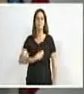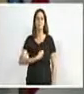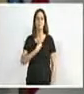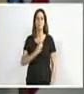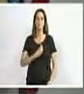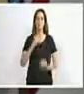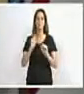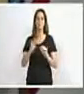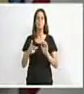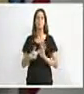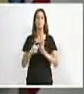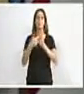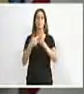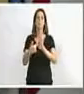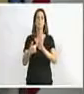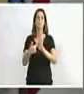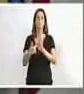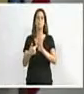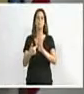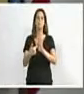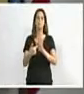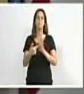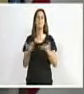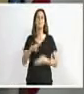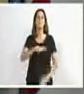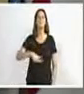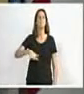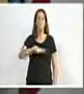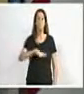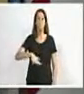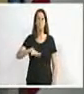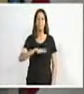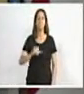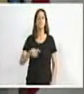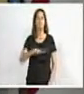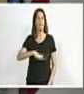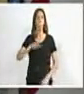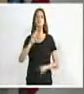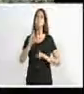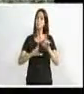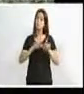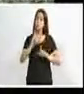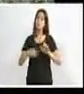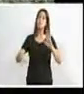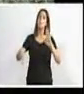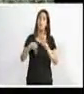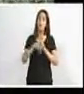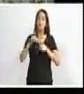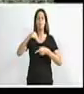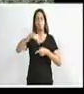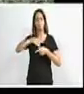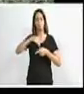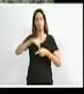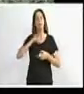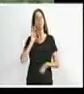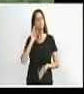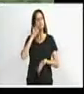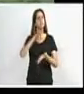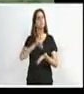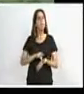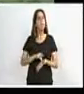parceiro? Minha Casa Minha Vida. Essa área é uma área de lazer onde pertence ao município. E realmente ele estava lá